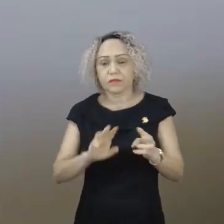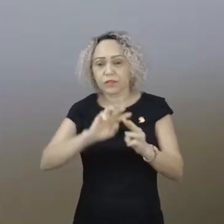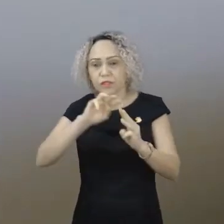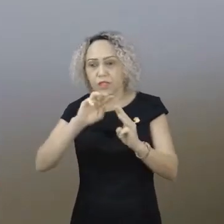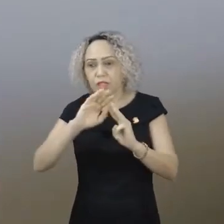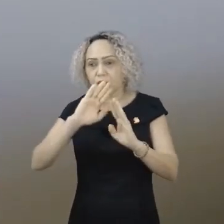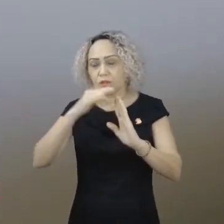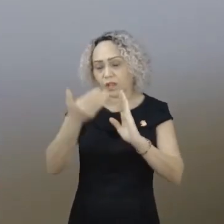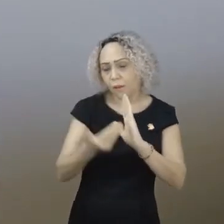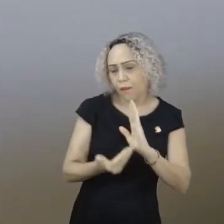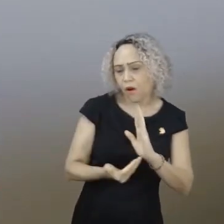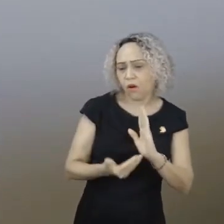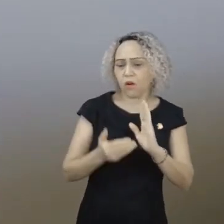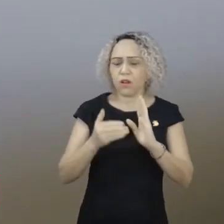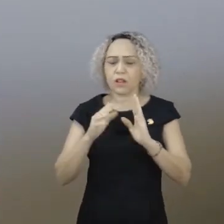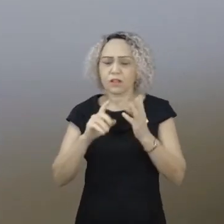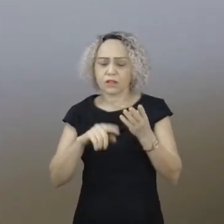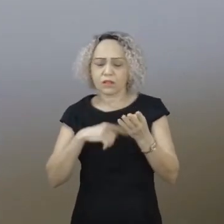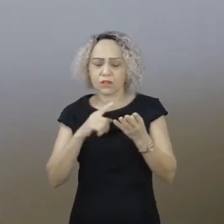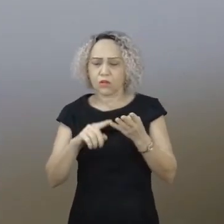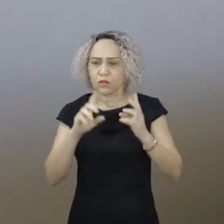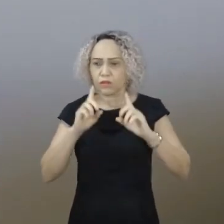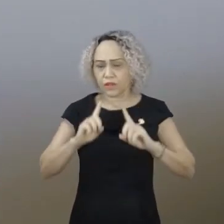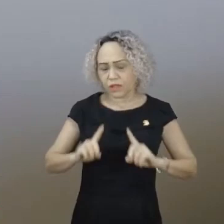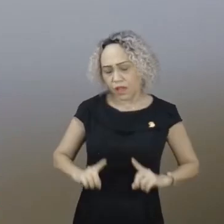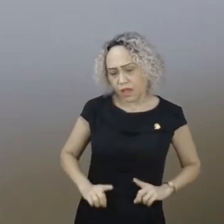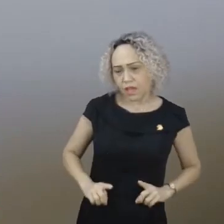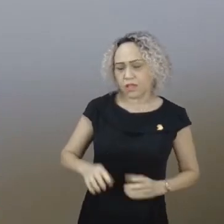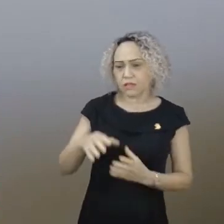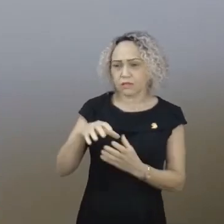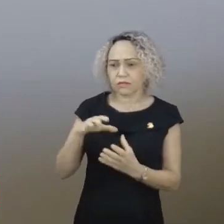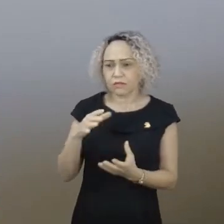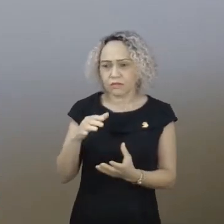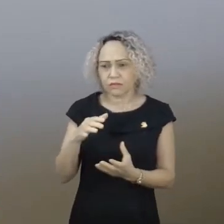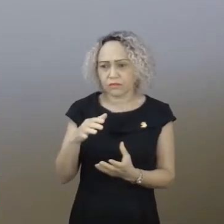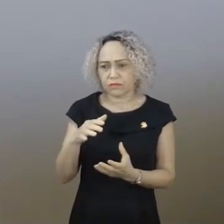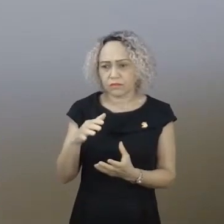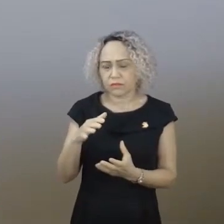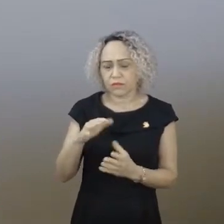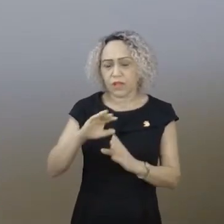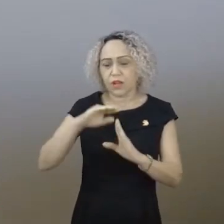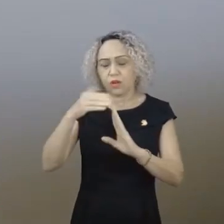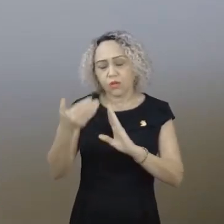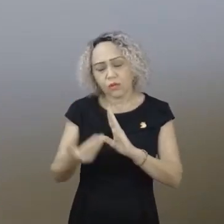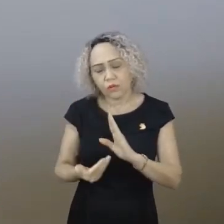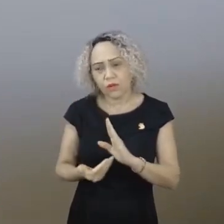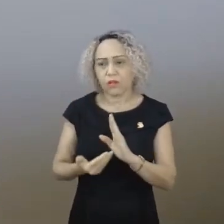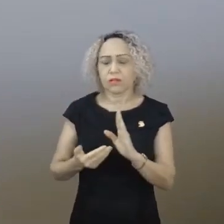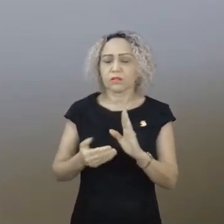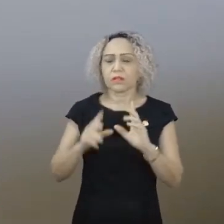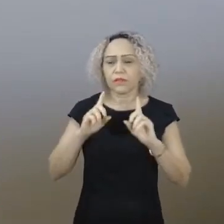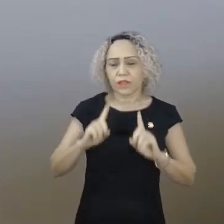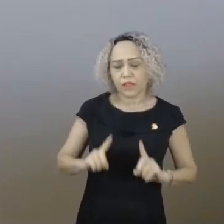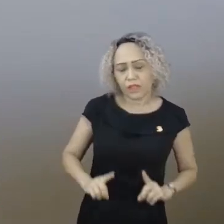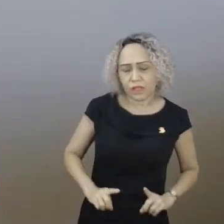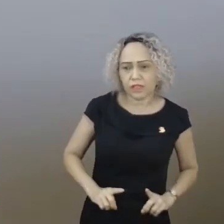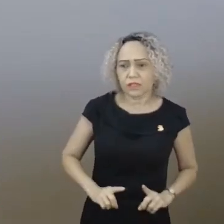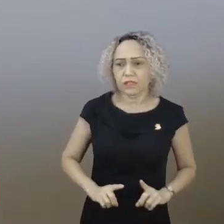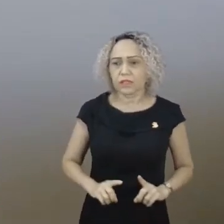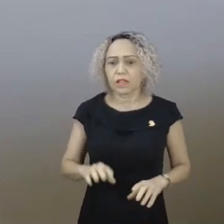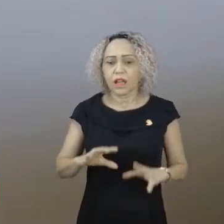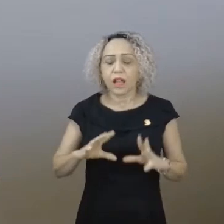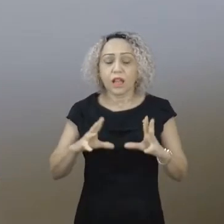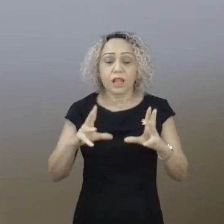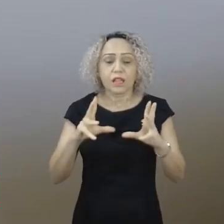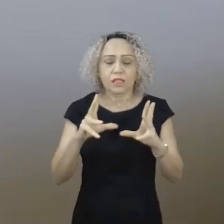os deficientes, os idosos quilombolas, deficientes, e